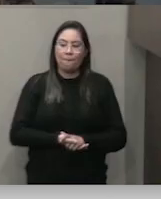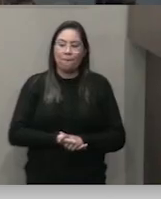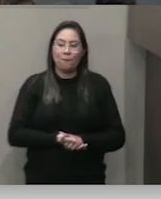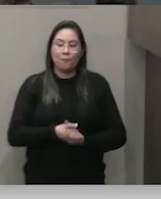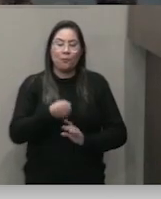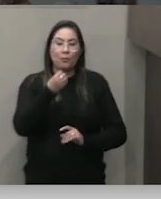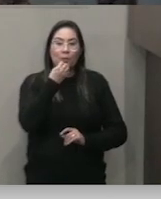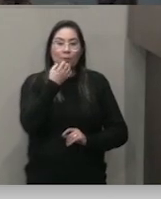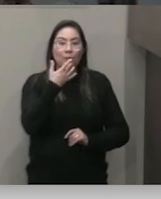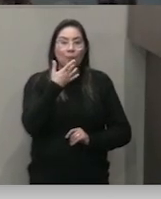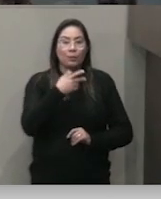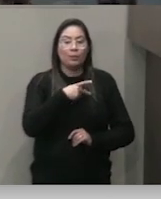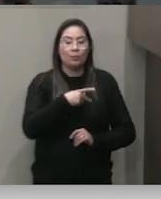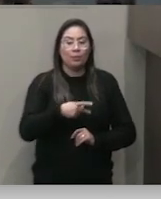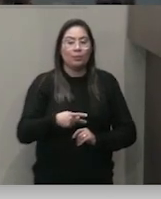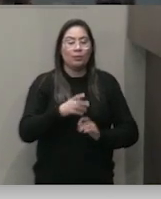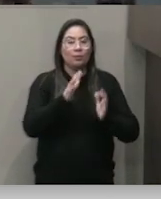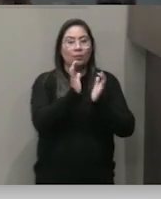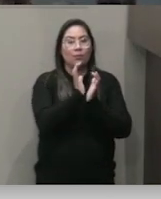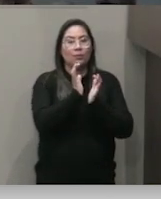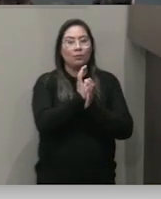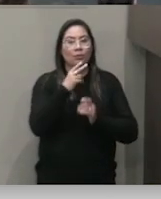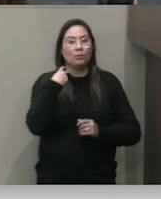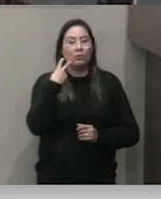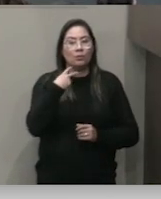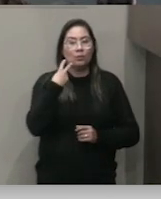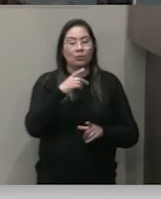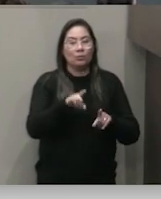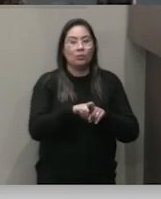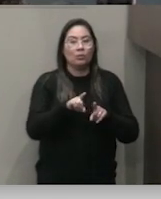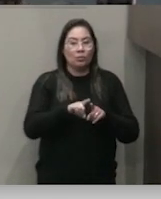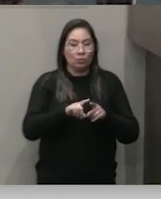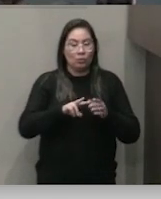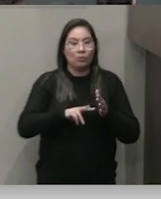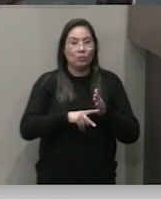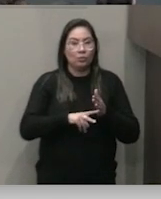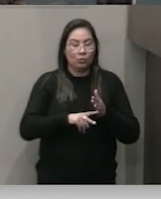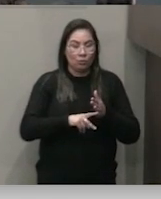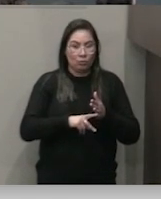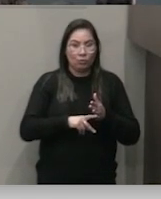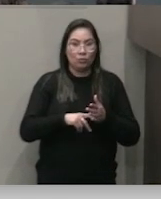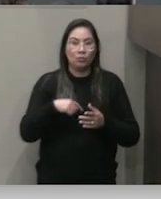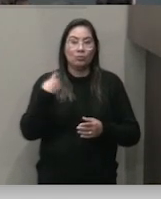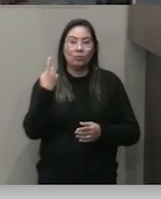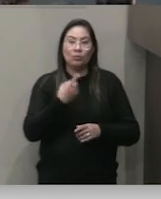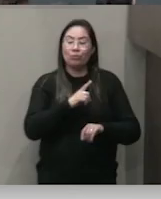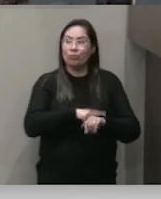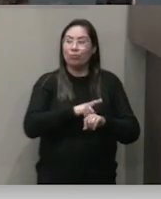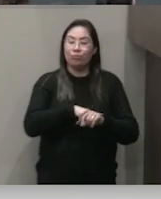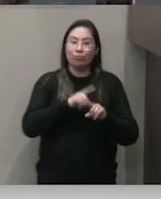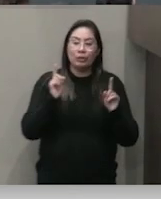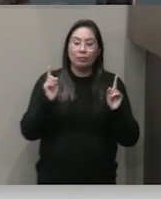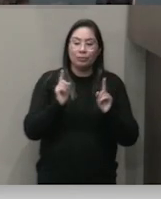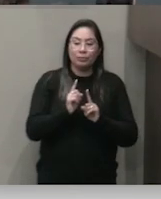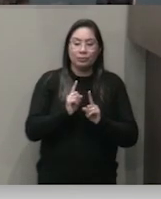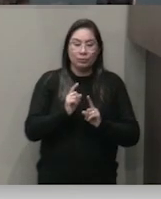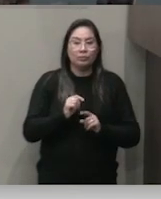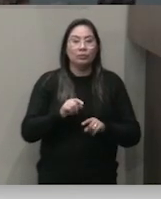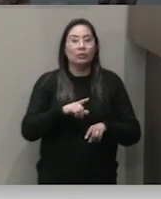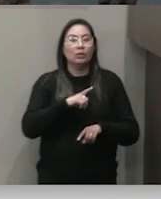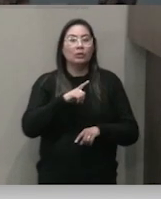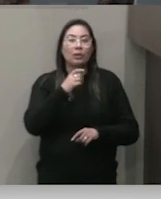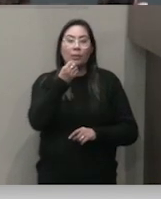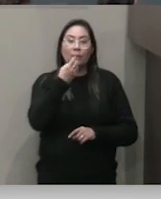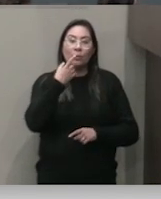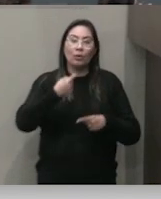Boa tarde, presidente, colegas vereadores. Já cumprimento aqui o Simpasso, o CMP. Infelizmente, o nosso tempo está reduzido, mas com certeza terá uma